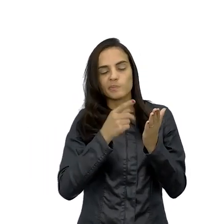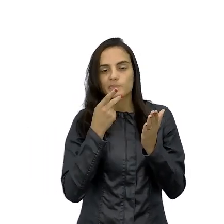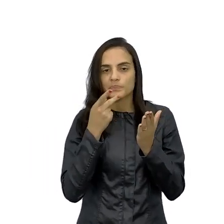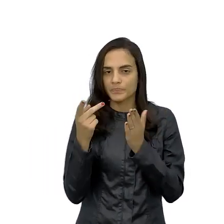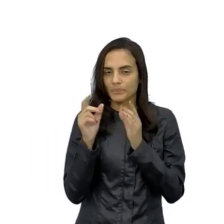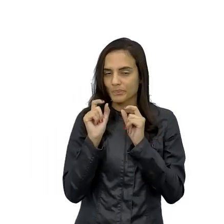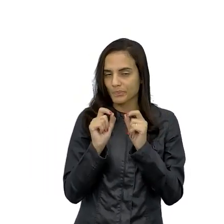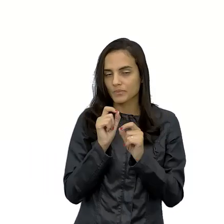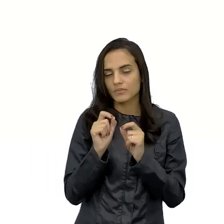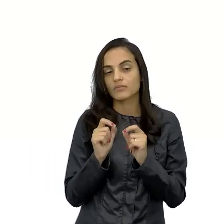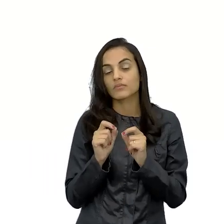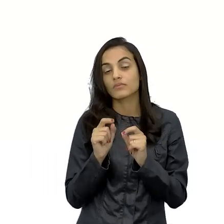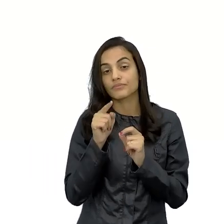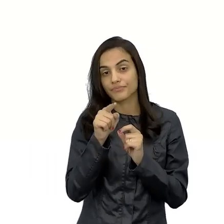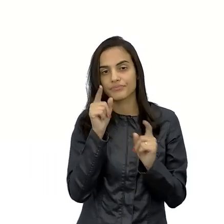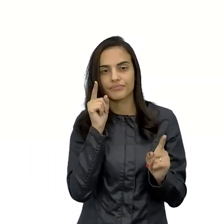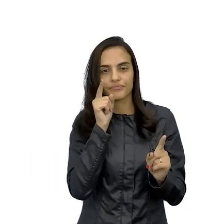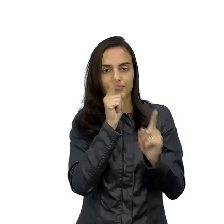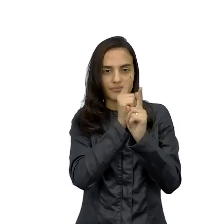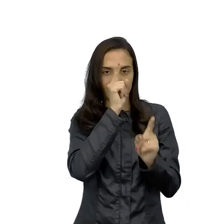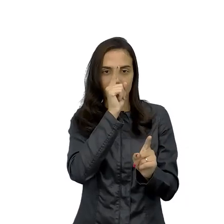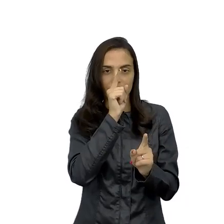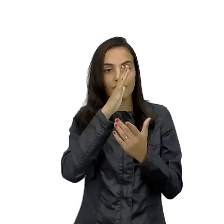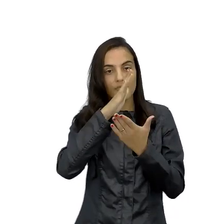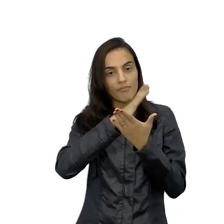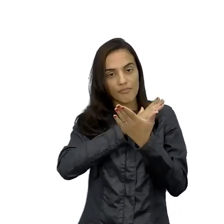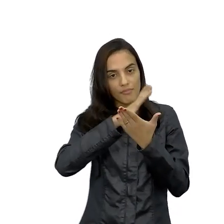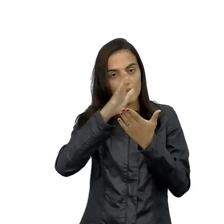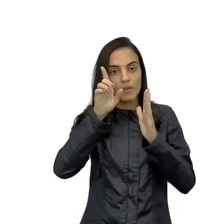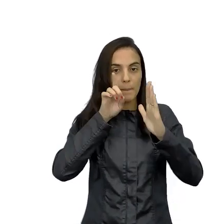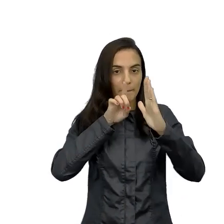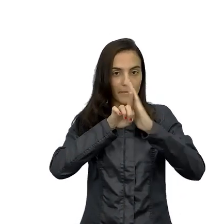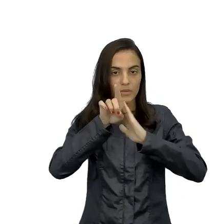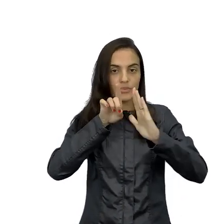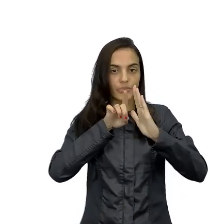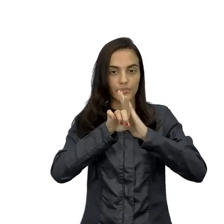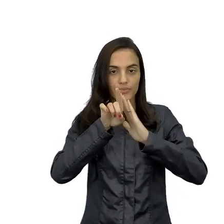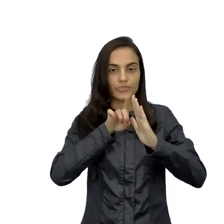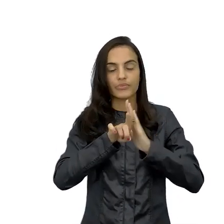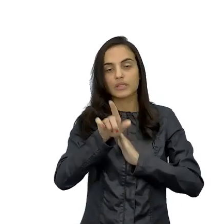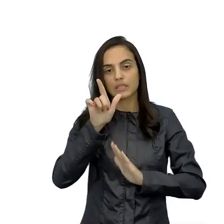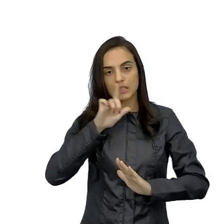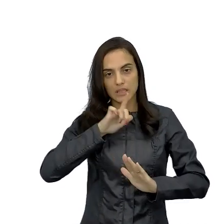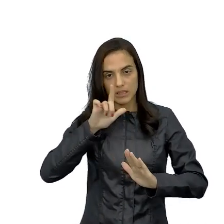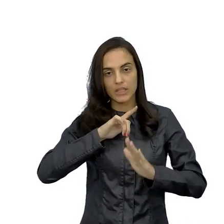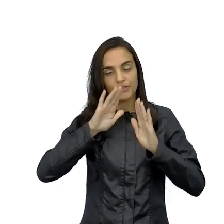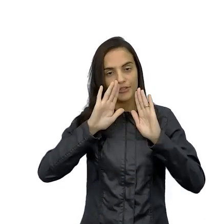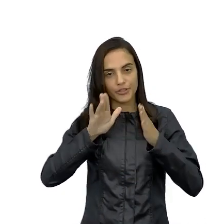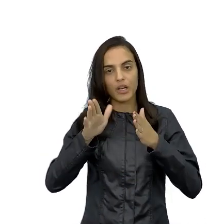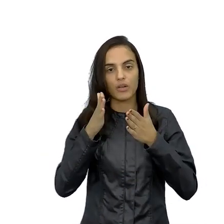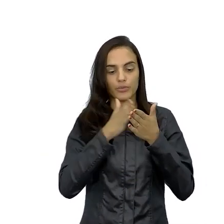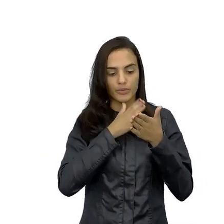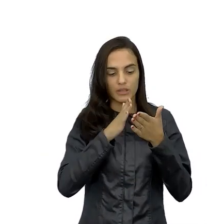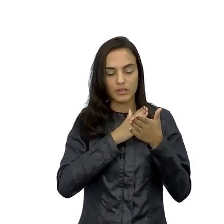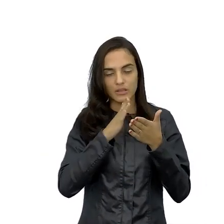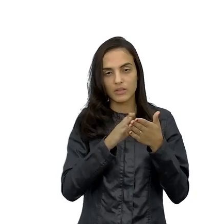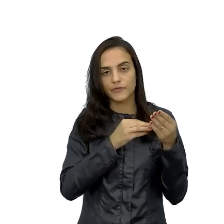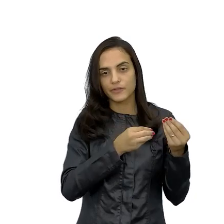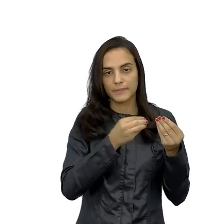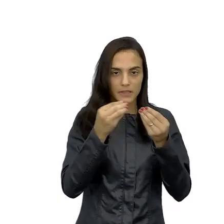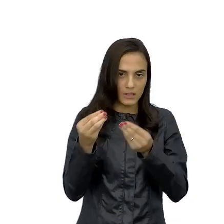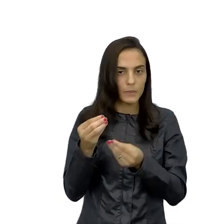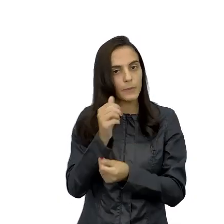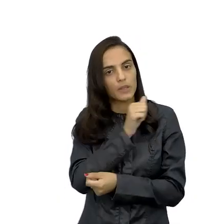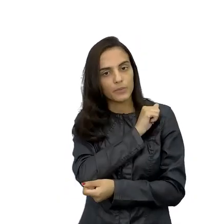card? Ali você encontra algumas questões que estavam lá nos cadernos, né, que foram oferecidos para os